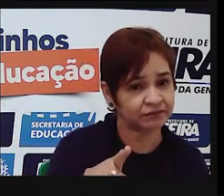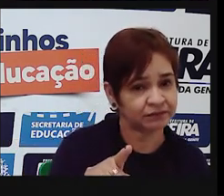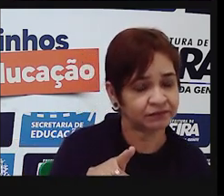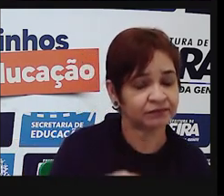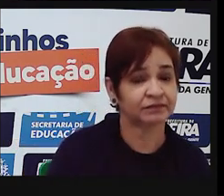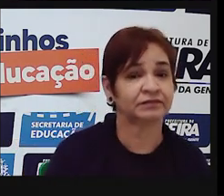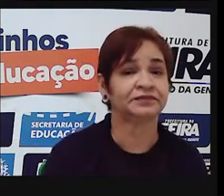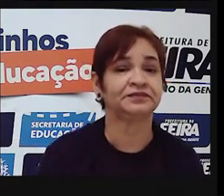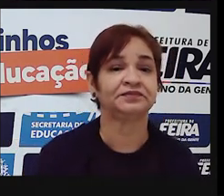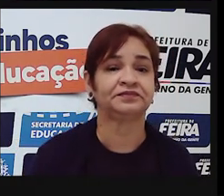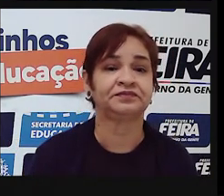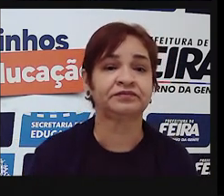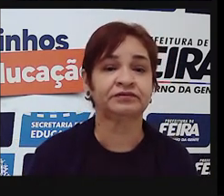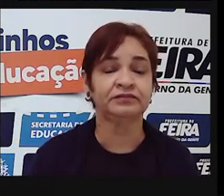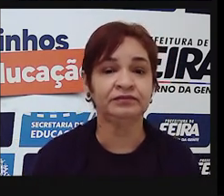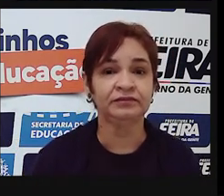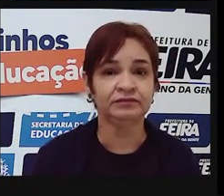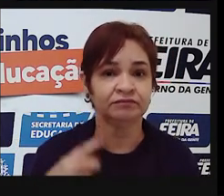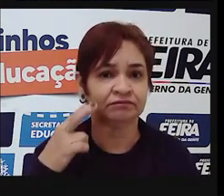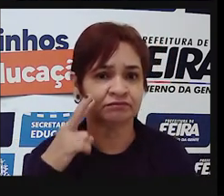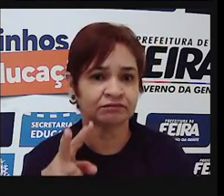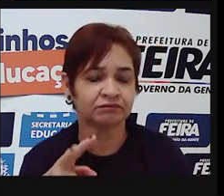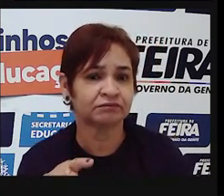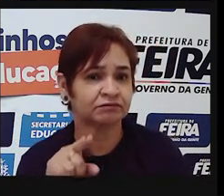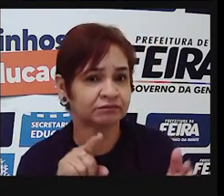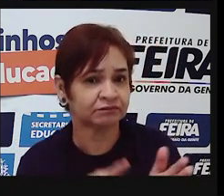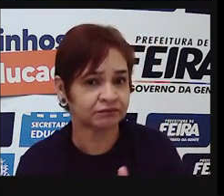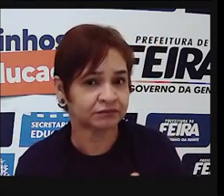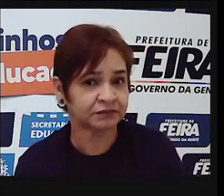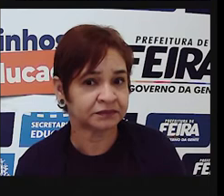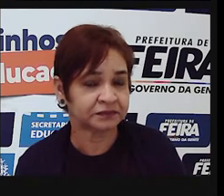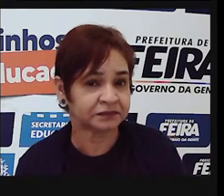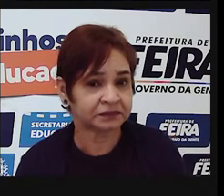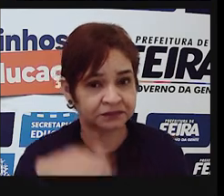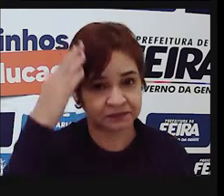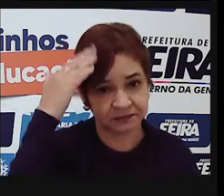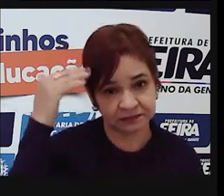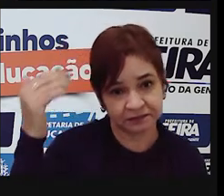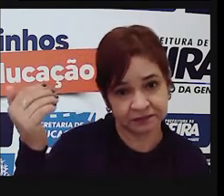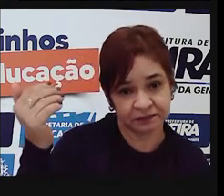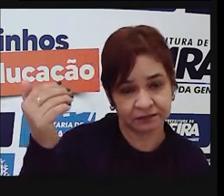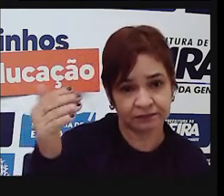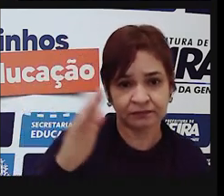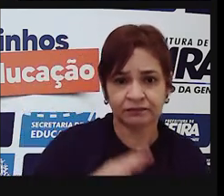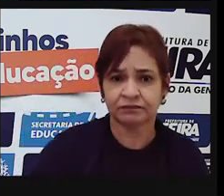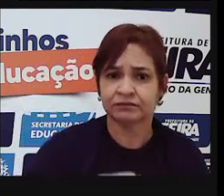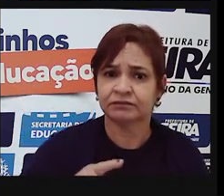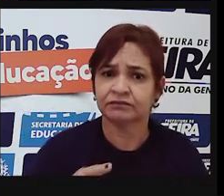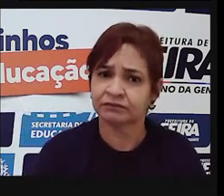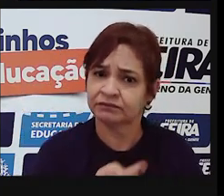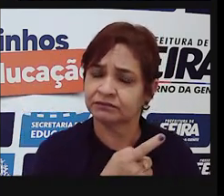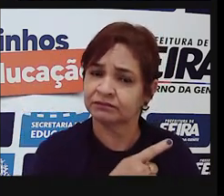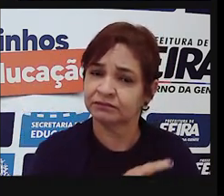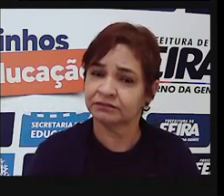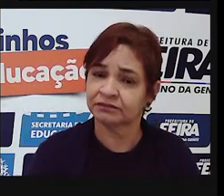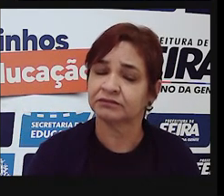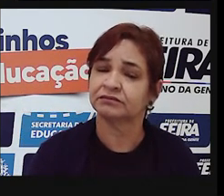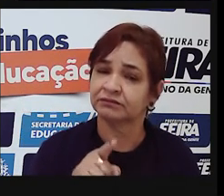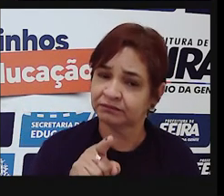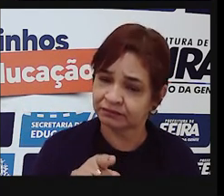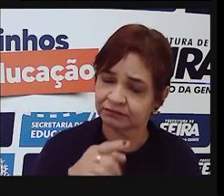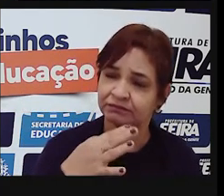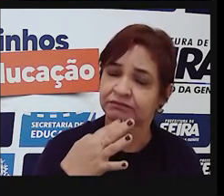Bethânia? Dá uma pesquisada, porque se ela é tão famosa, já vendeu mais de 1 milhão de discos, com certeza a música dela é boa.